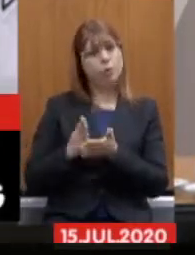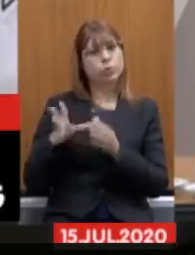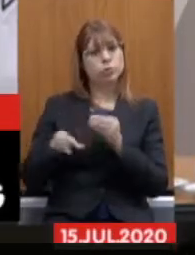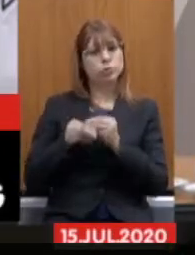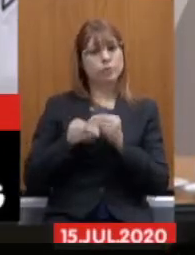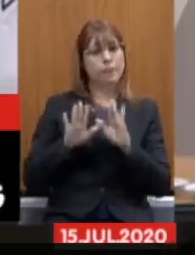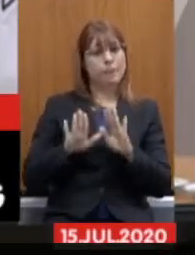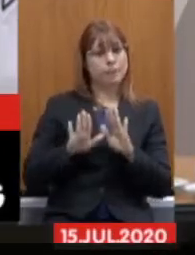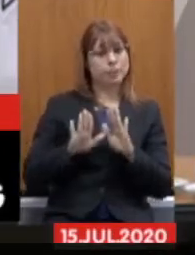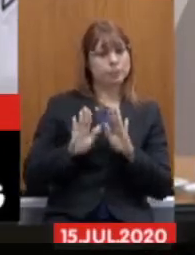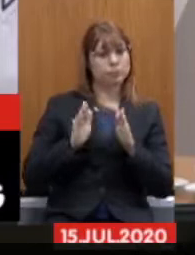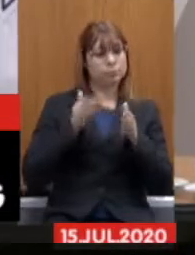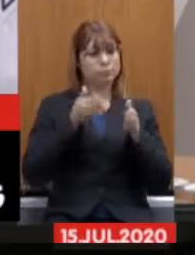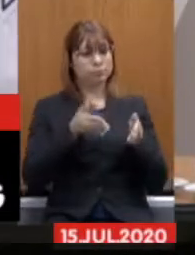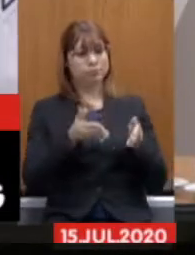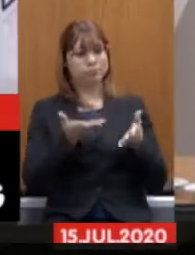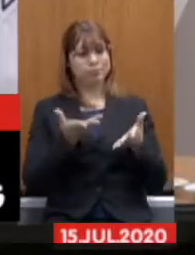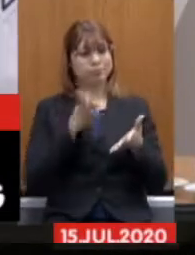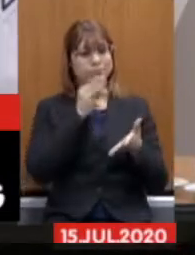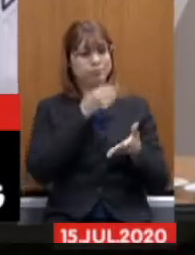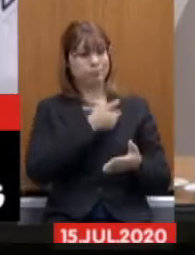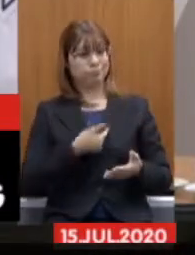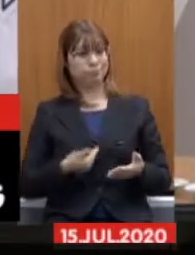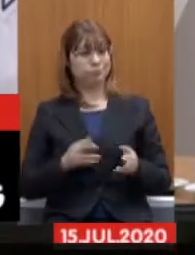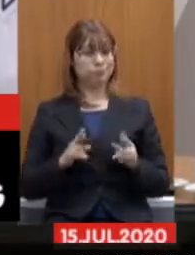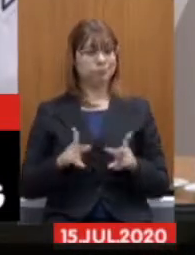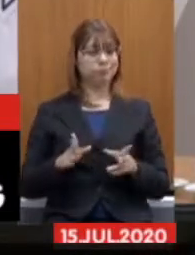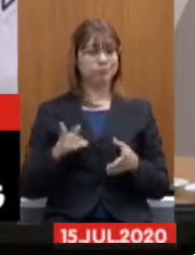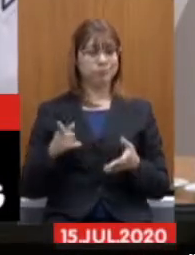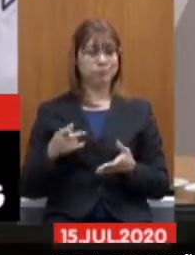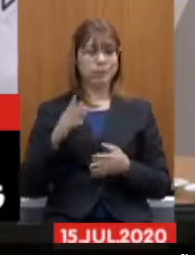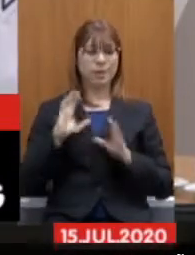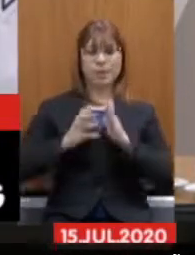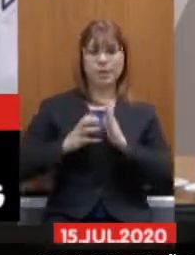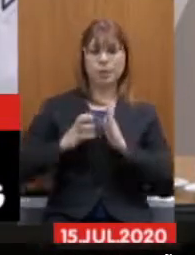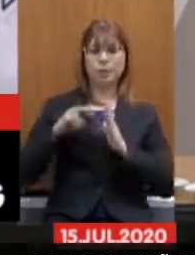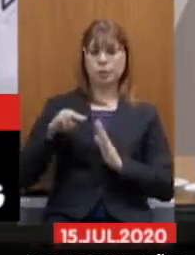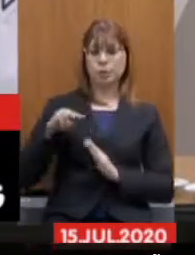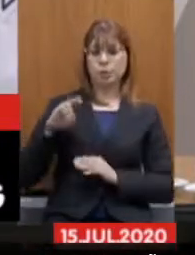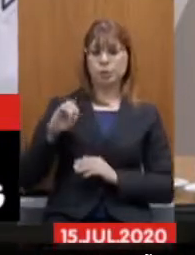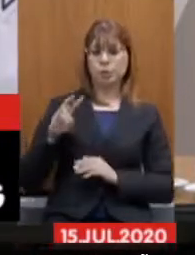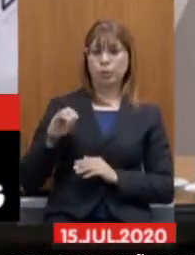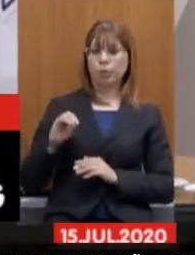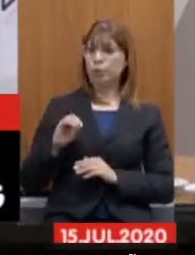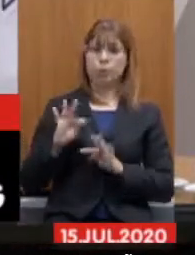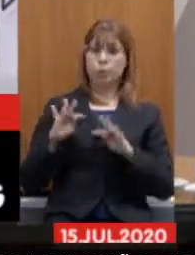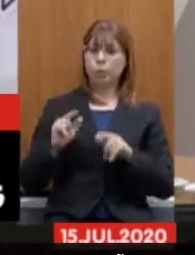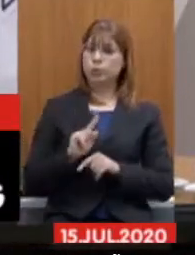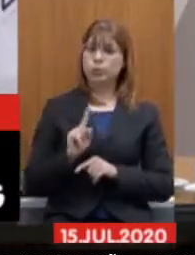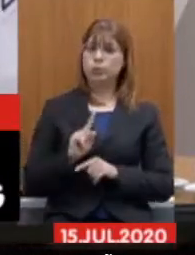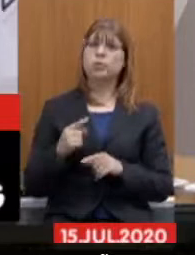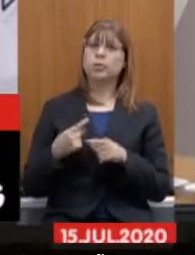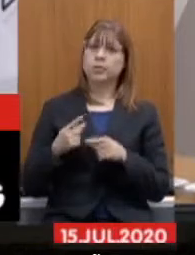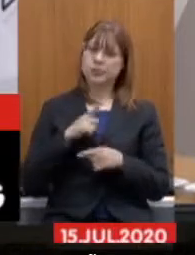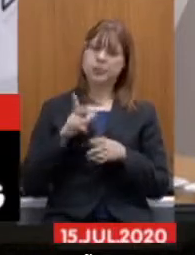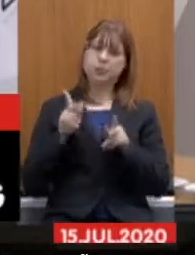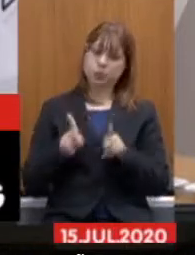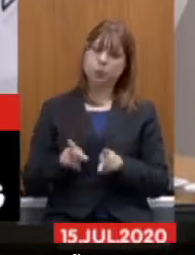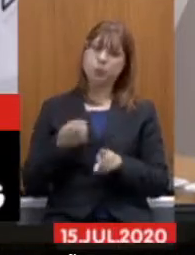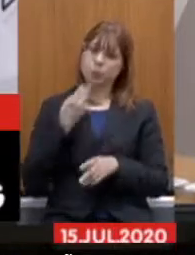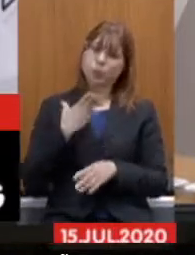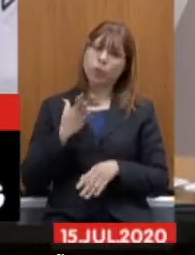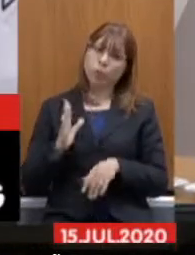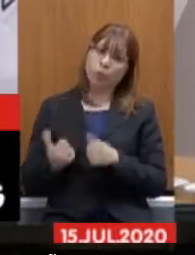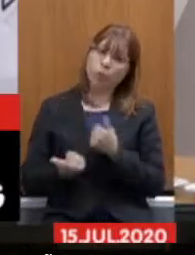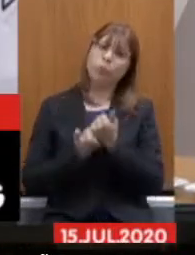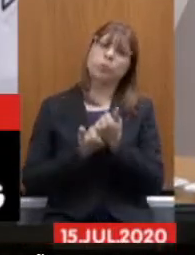tratamento é um pouquinho diferente né vamos servidor o partido novo e quando eu falo partido novo né todo mundo que apoia o governo não tem muita gente boa e apoia